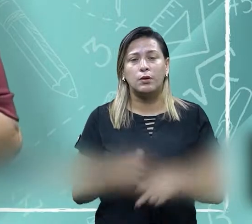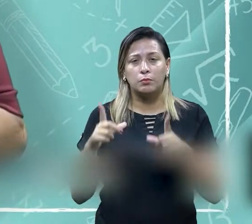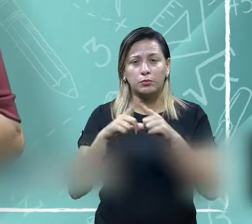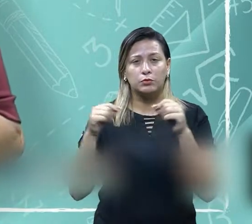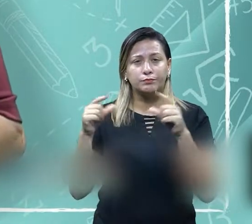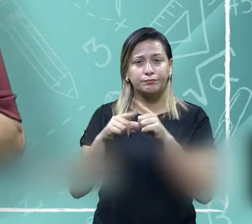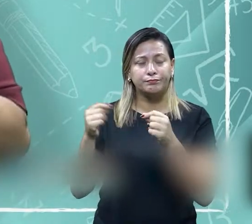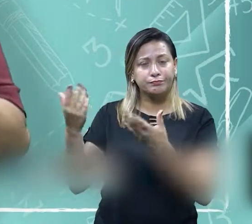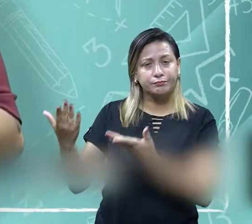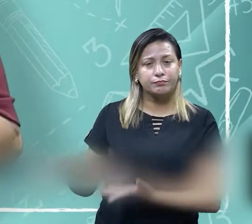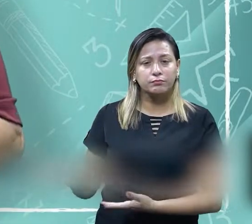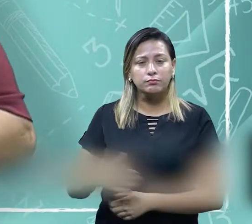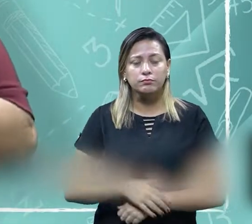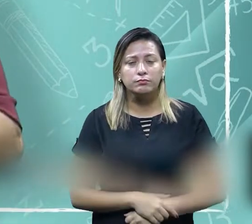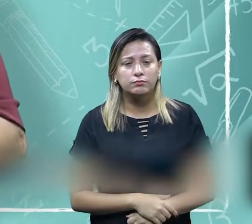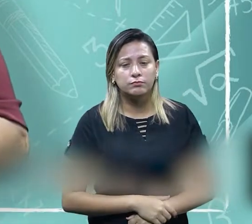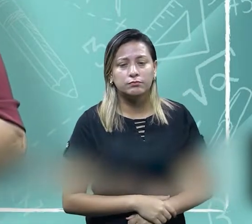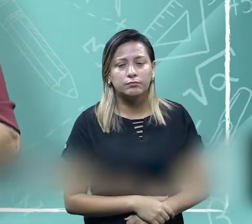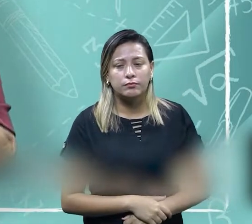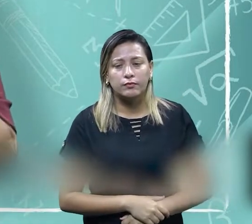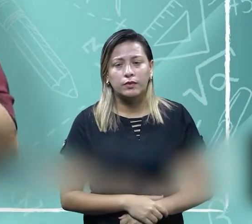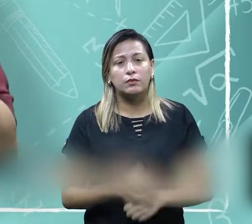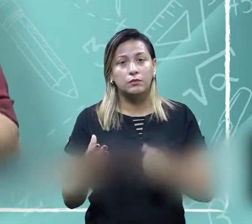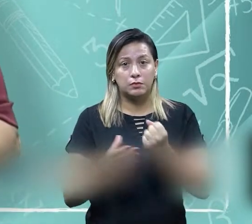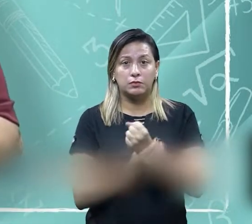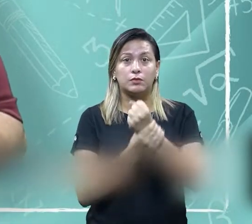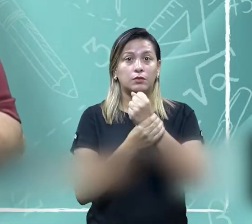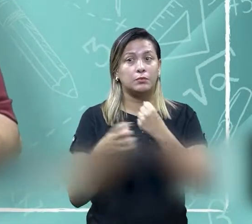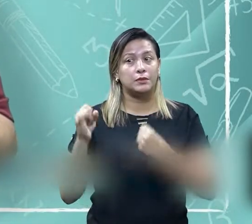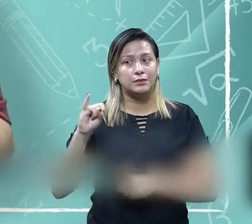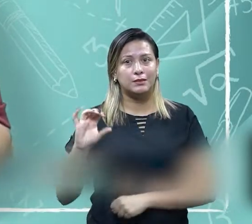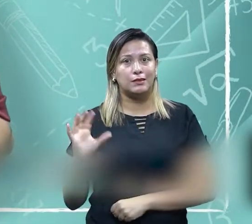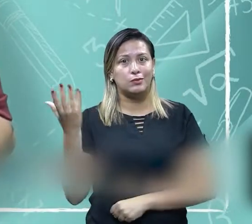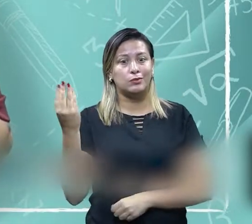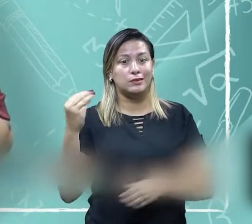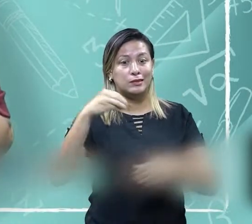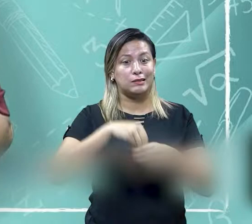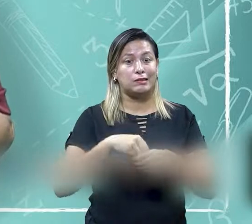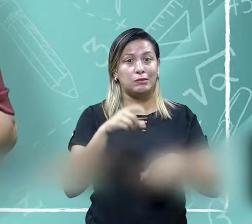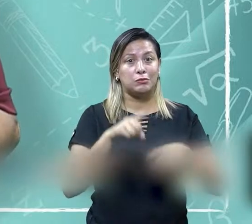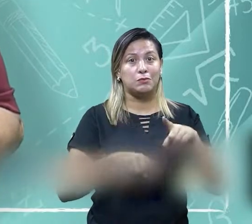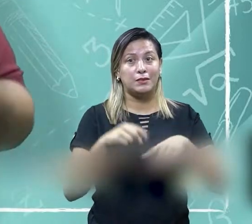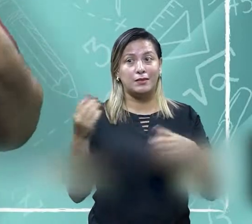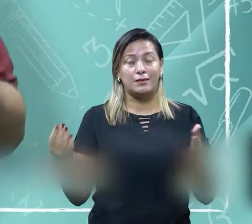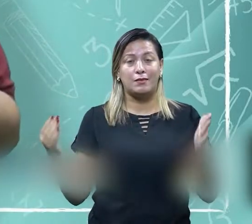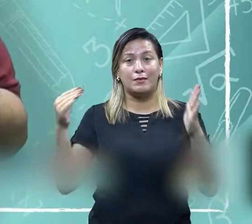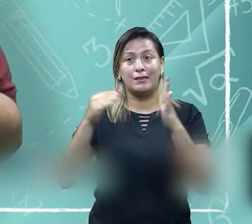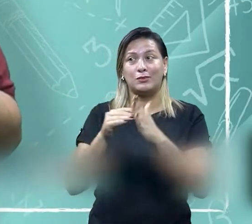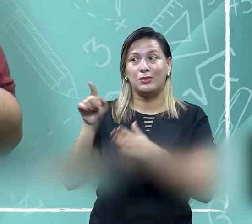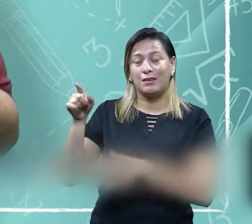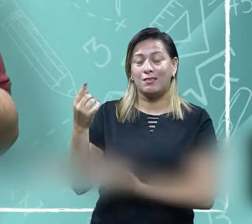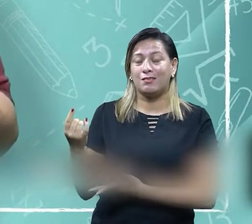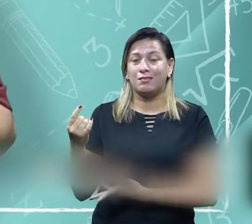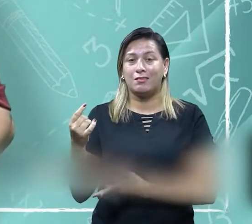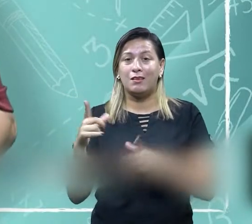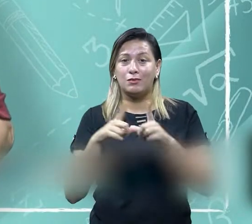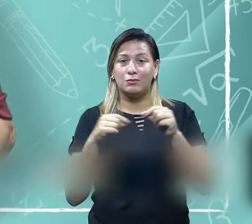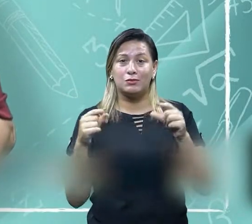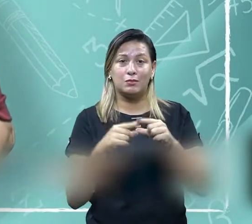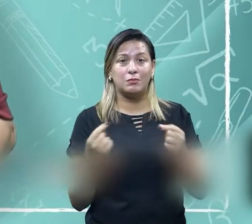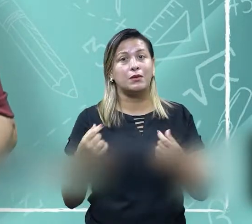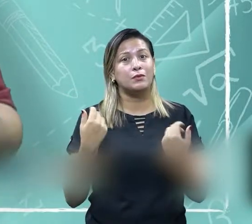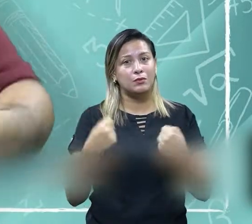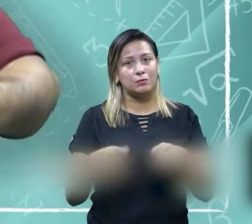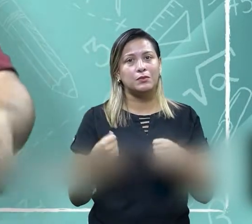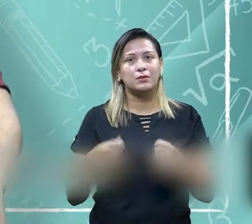garanta que se por acaso alguma coisa acontecer com esse produto até lá, chegar lá, eu vou ser ressarcido, tá bom? E